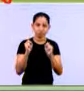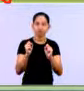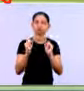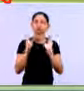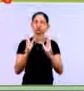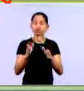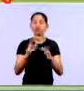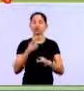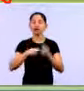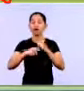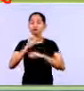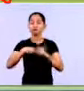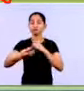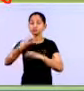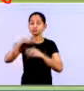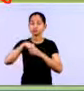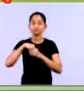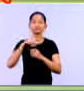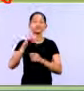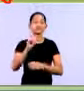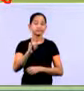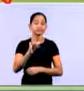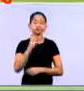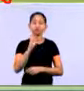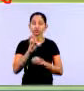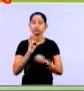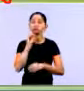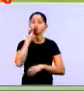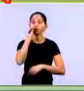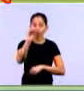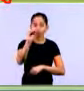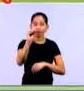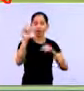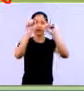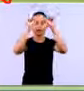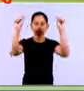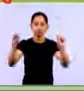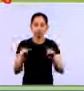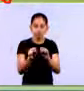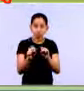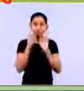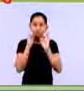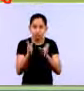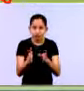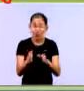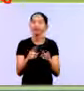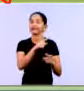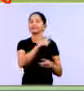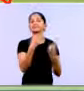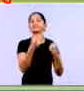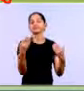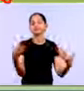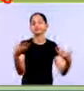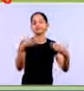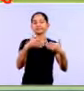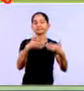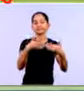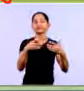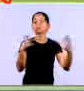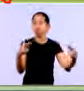administração, quando o ente administrativo realiza o lançamento, constitui-se o crédito tributário. O ente, então, tem o direito